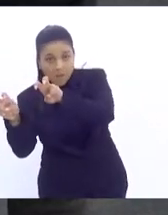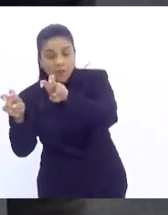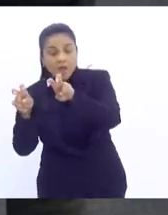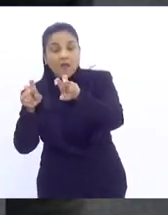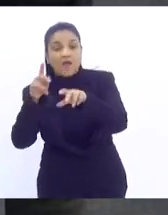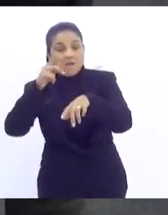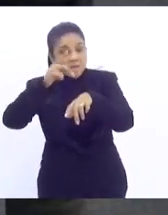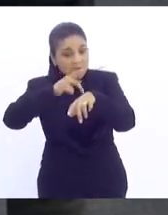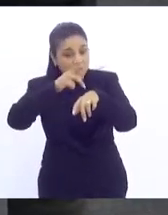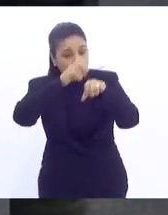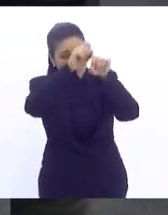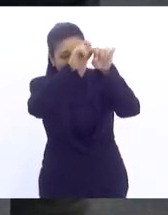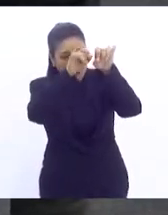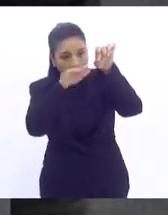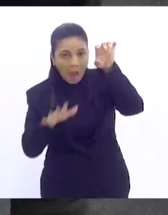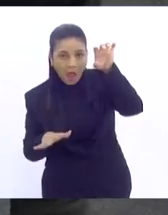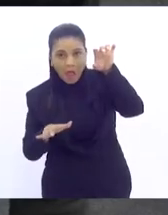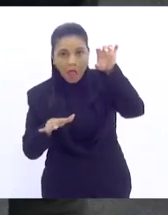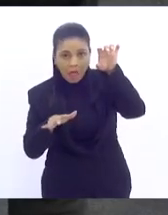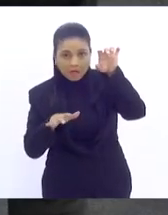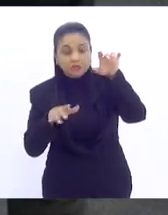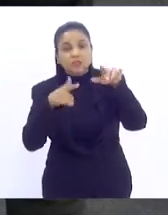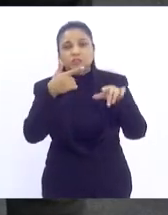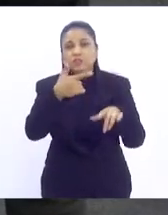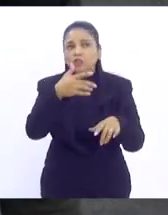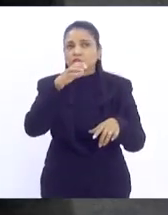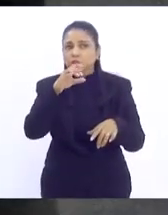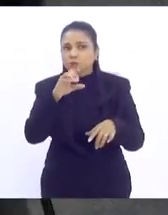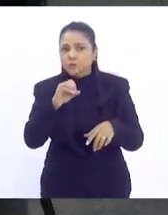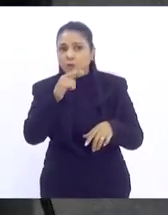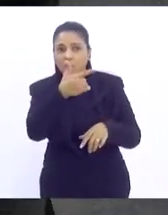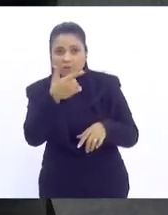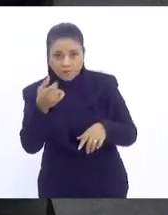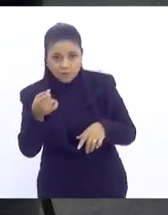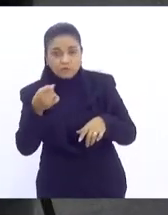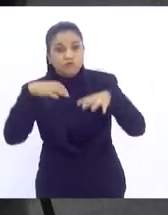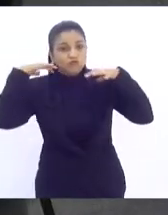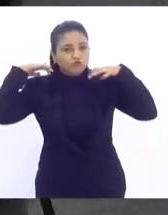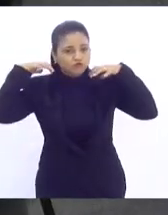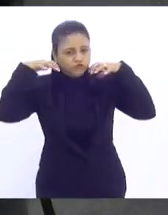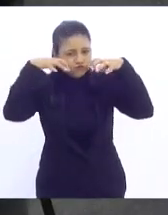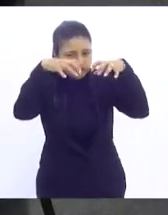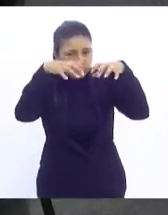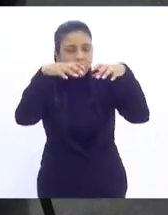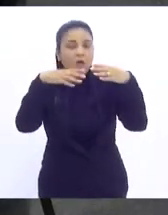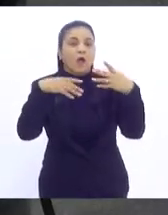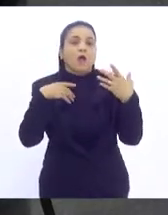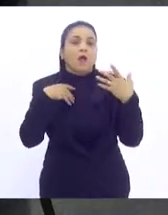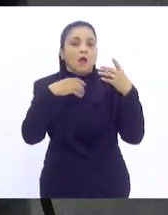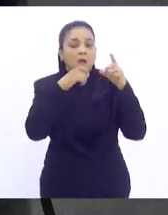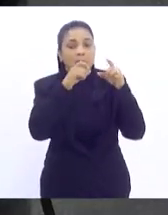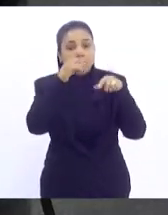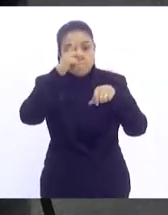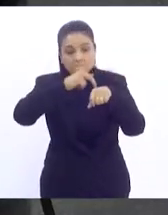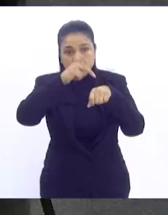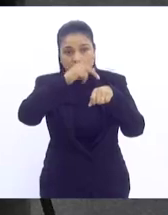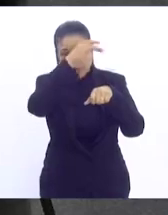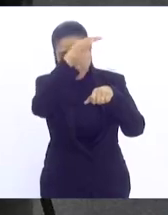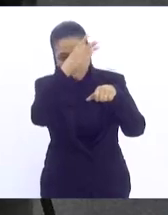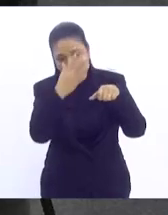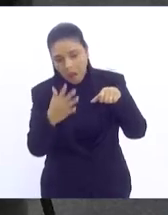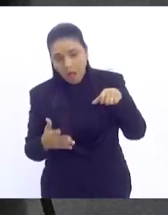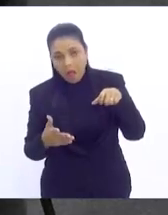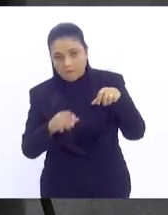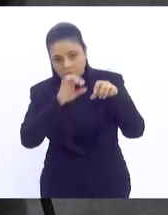algumas pedras isso aconteceu em 2020 diante de uma chuva prejudicando enfim trazendo